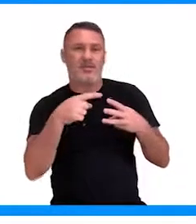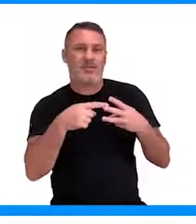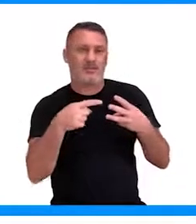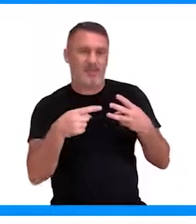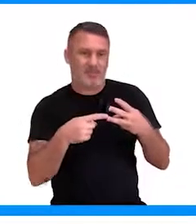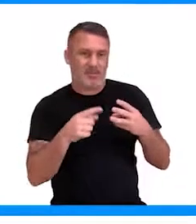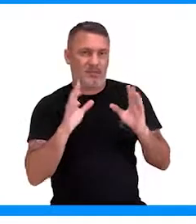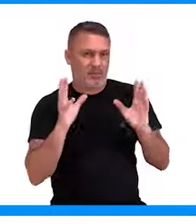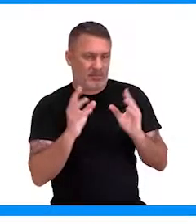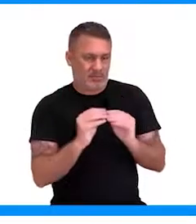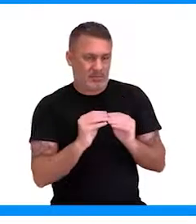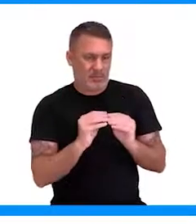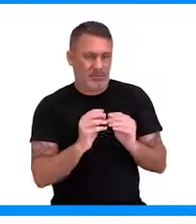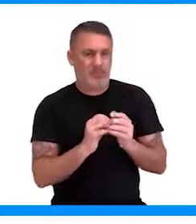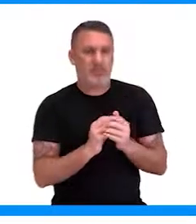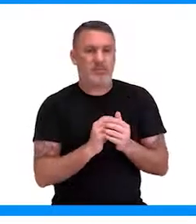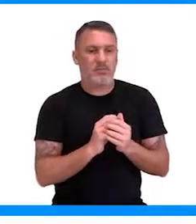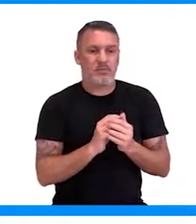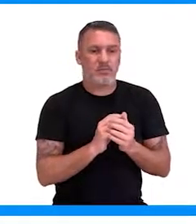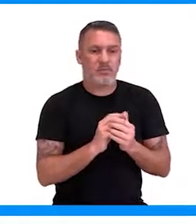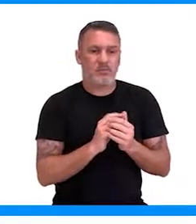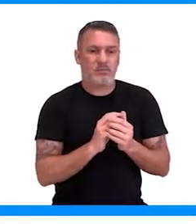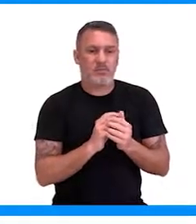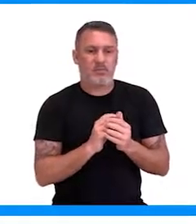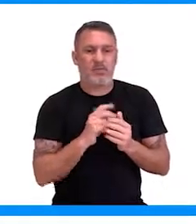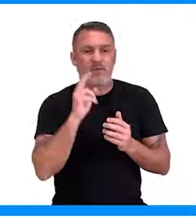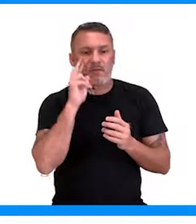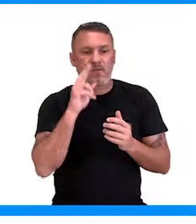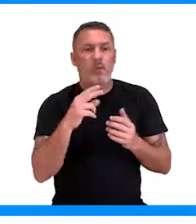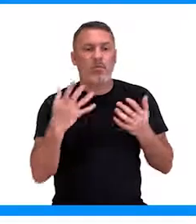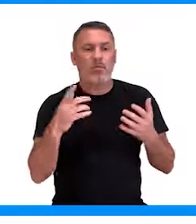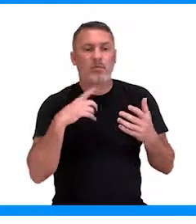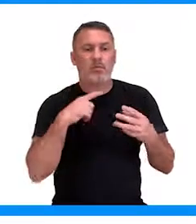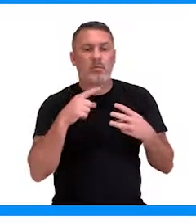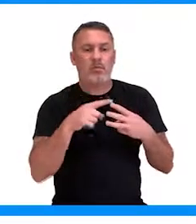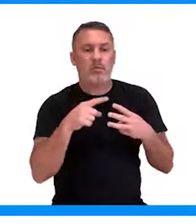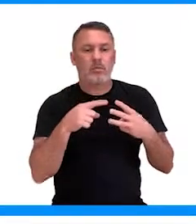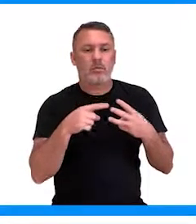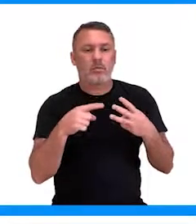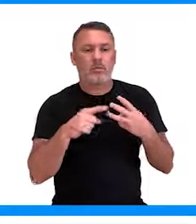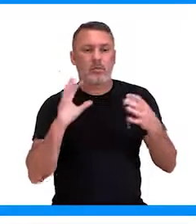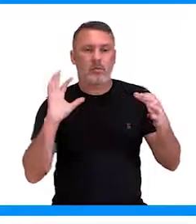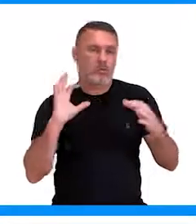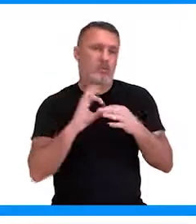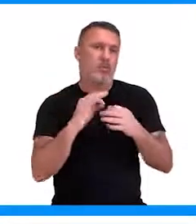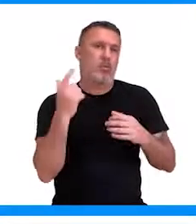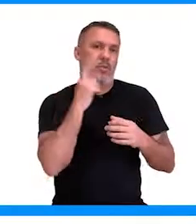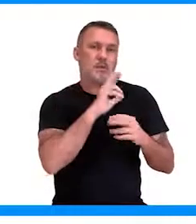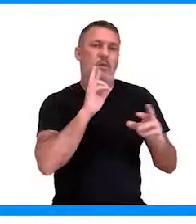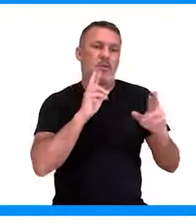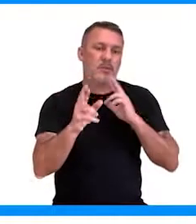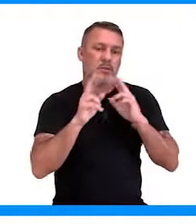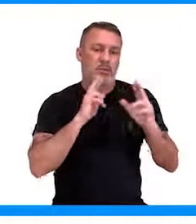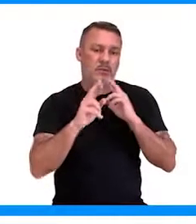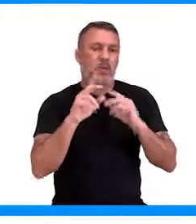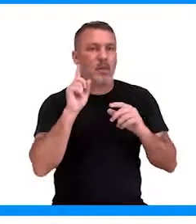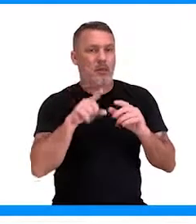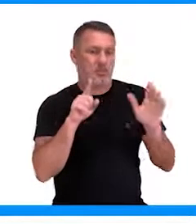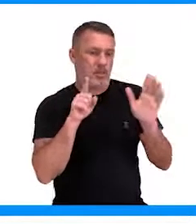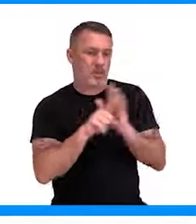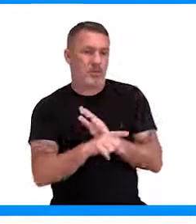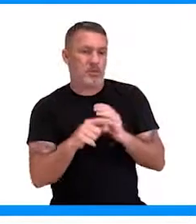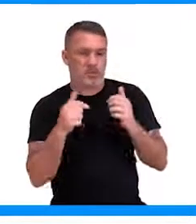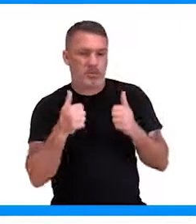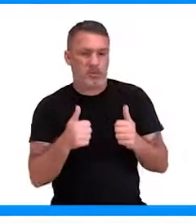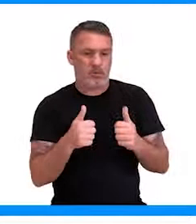equações da vovó, né? E ver em qual das equações da vovó você consegue encaixar a